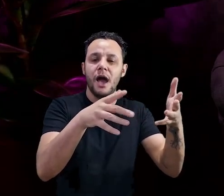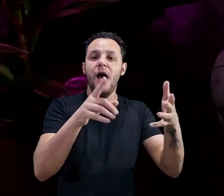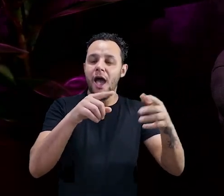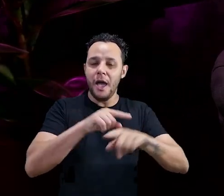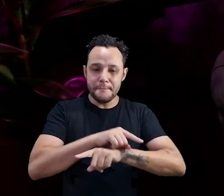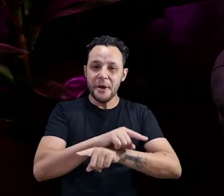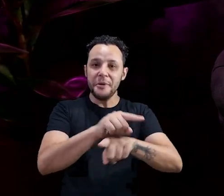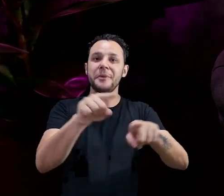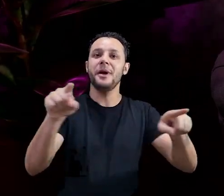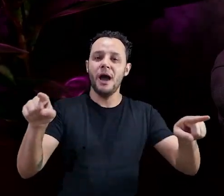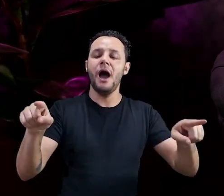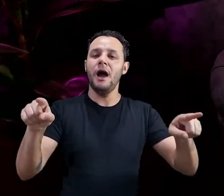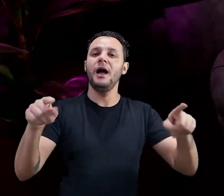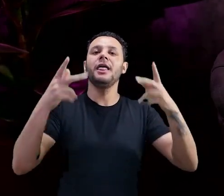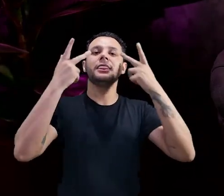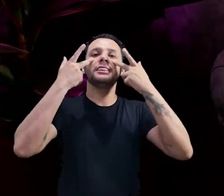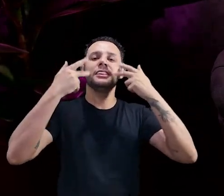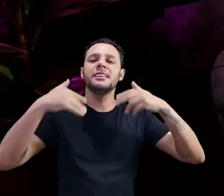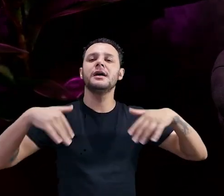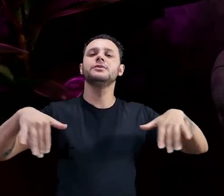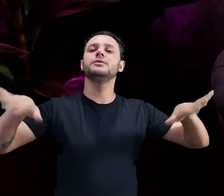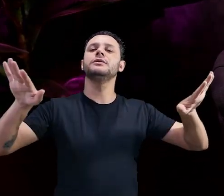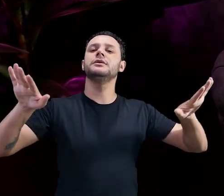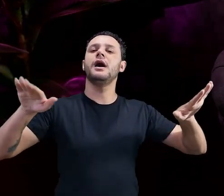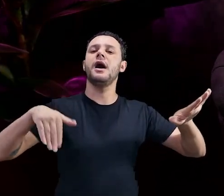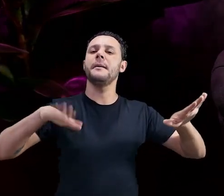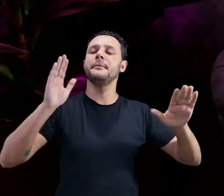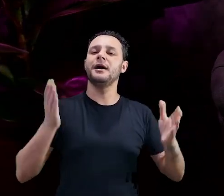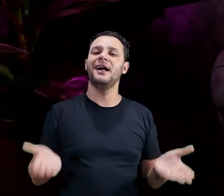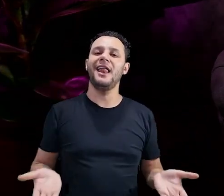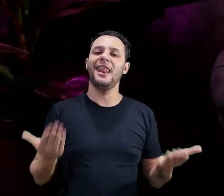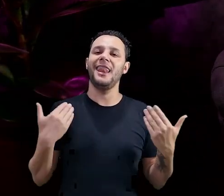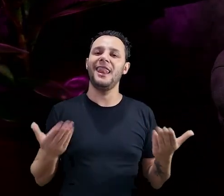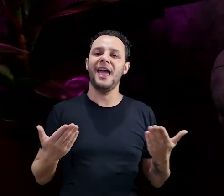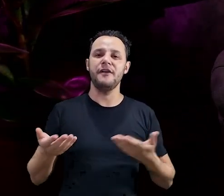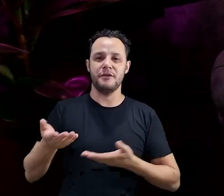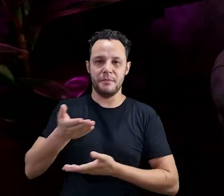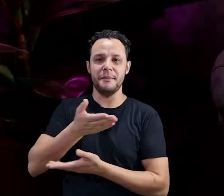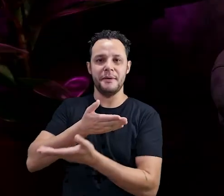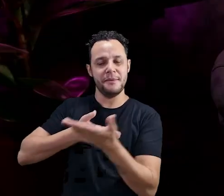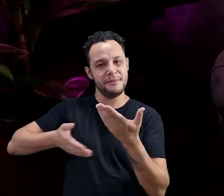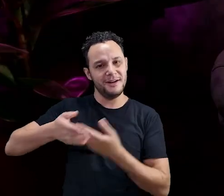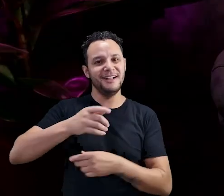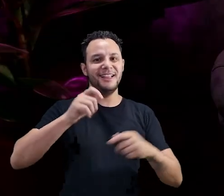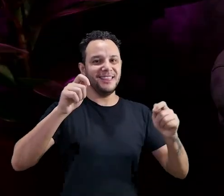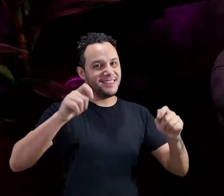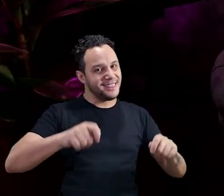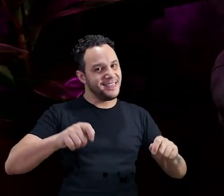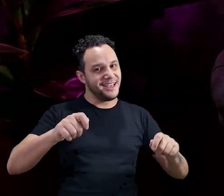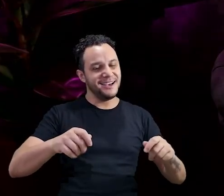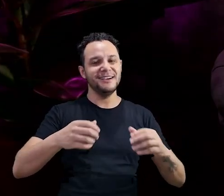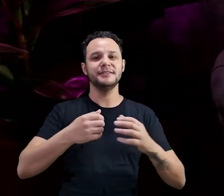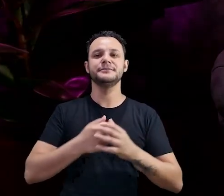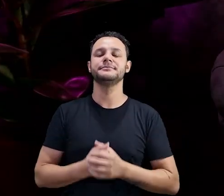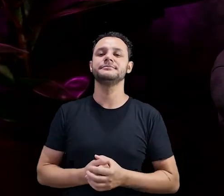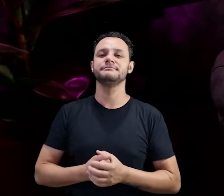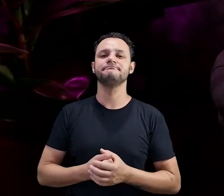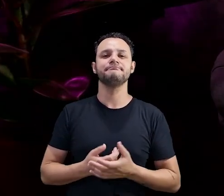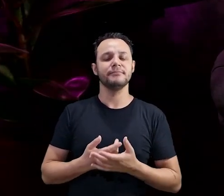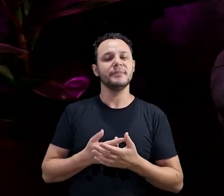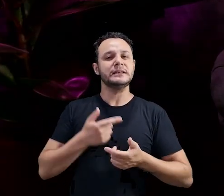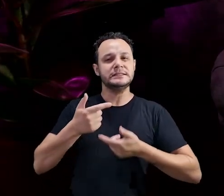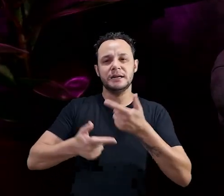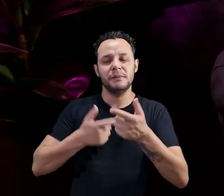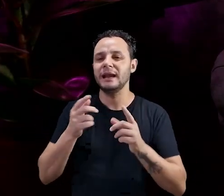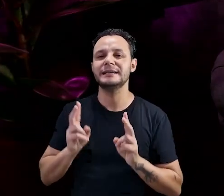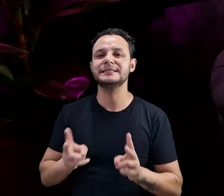que é autista, eu poder dizer sobre as palavras vai ficar muito mais fácil o meu trato social, né? Trabalhar